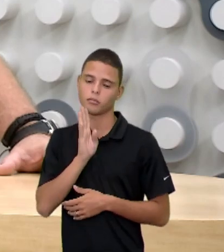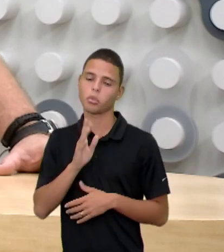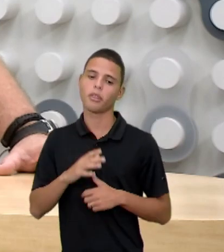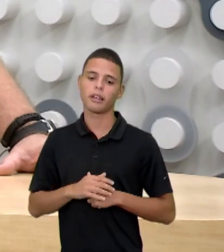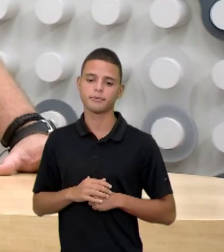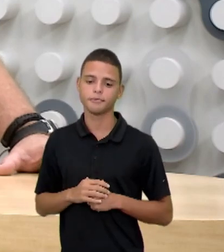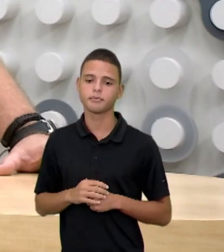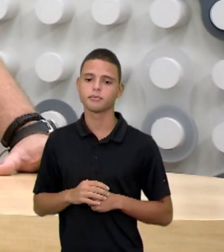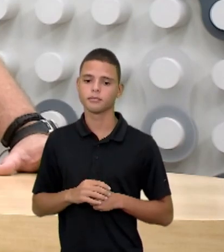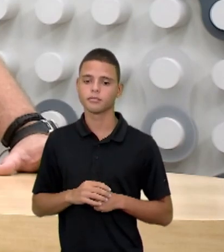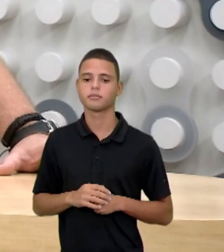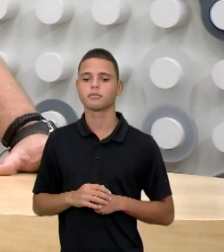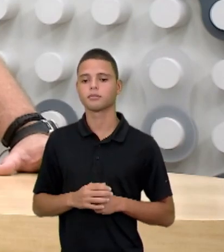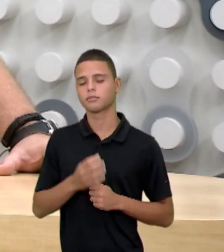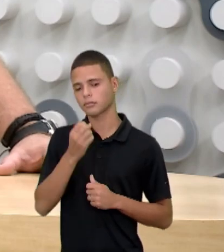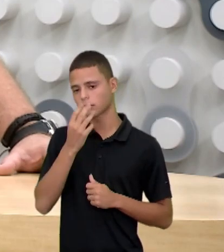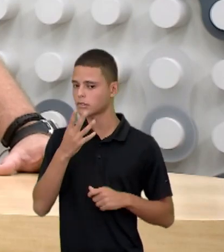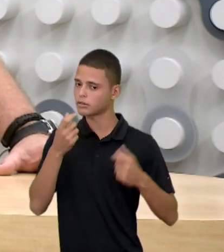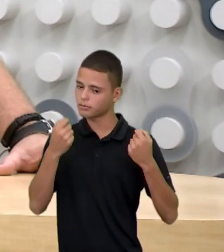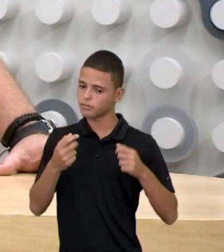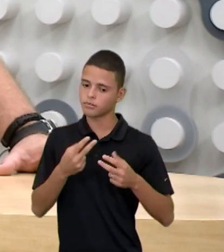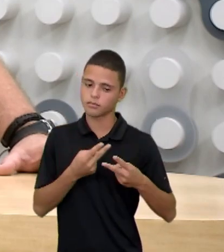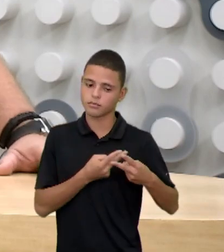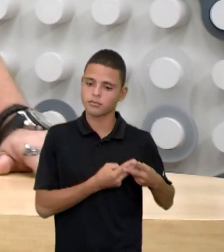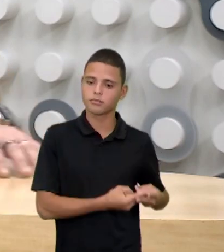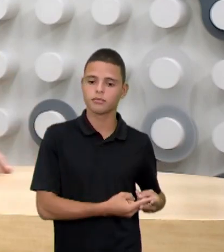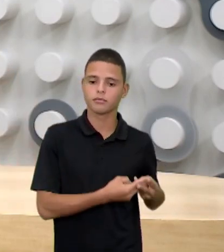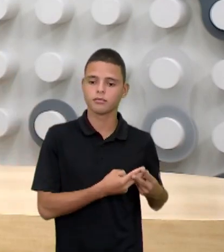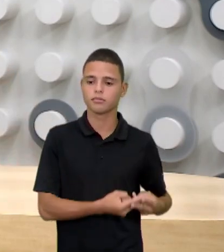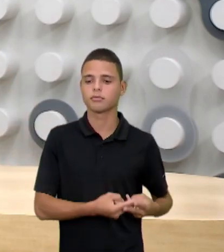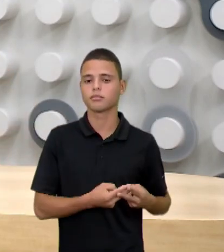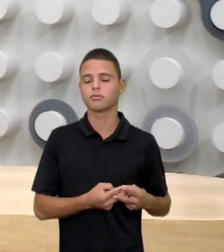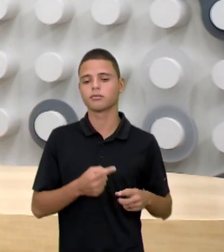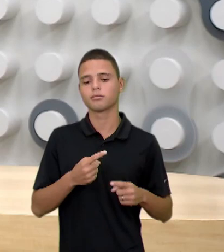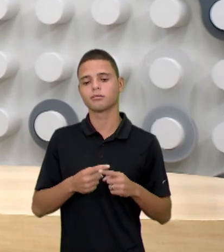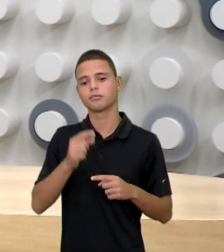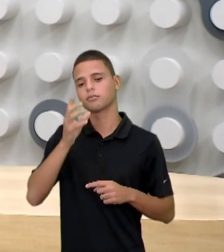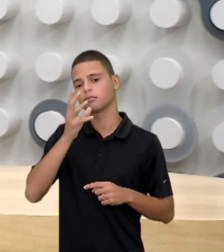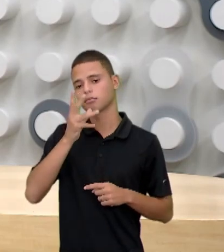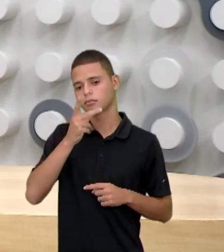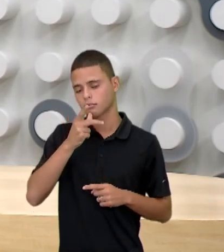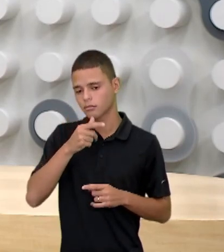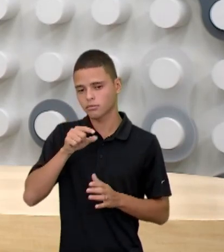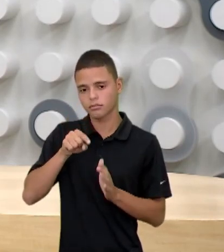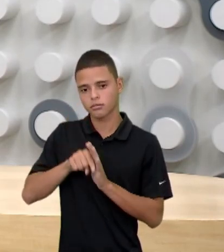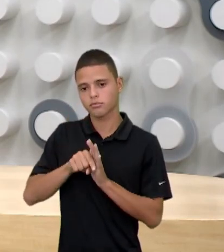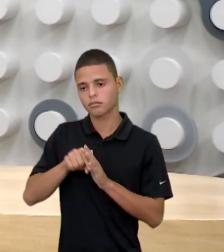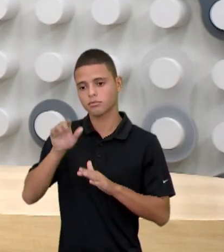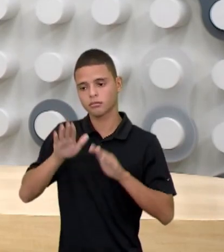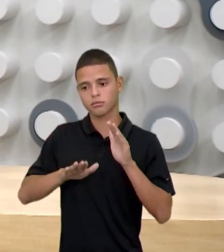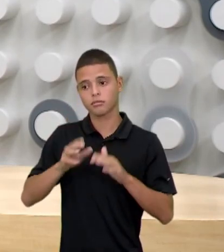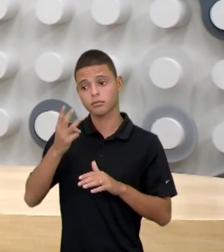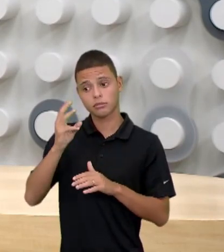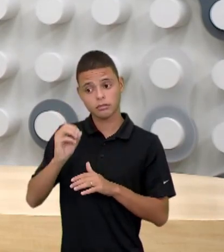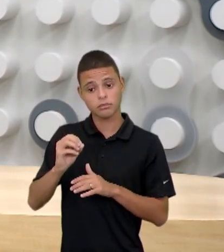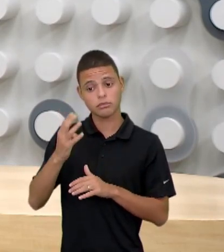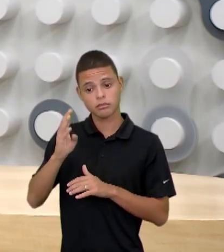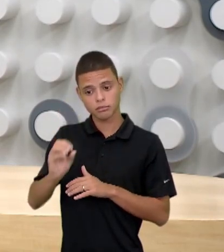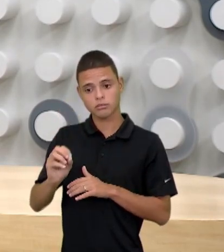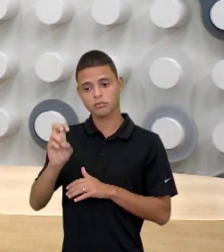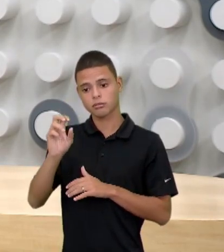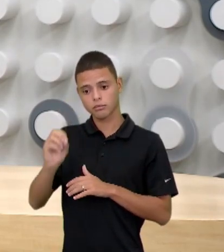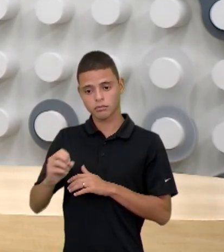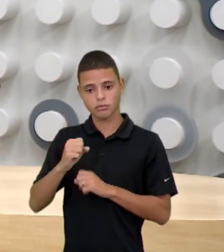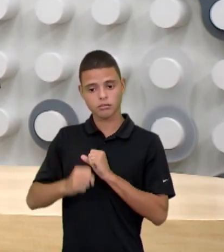né? Tem que ter muita paciência, né? Porque pode levar aí, estudos aí levam aí 30, 40, 50 anos,